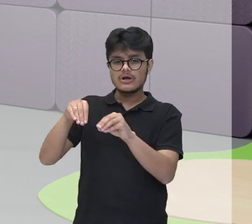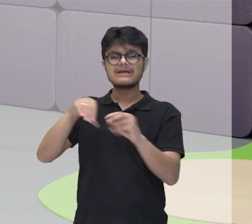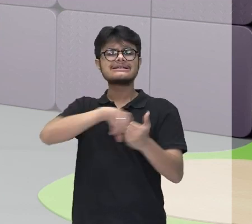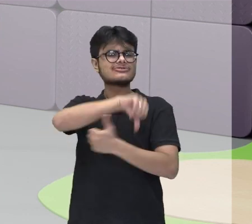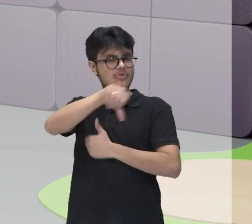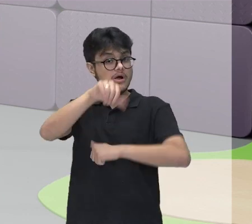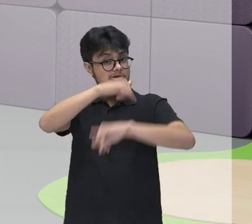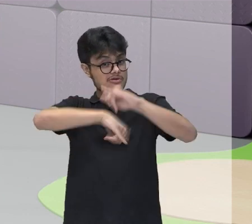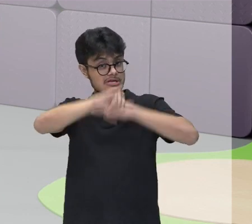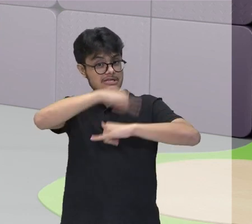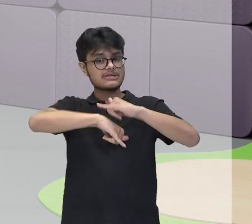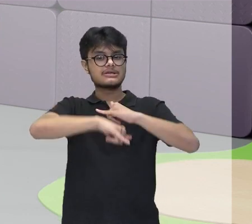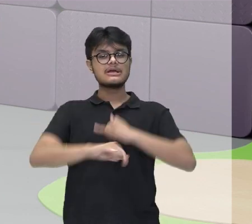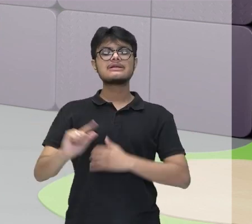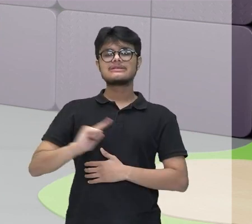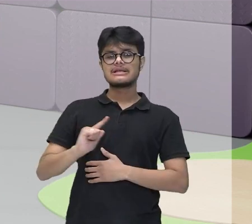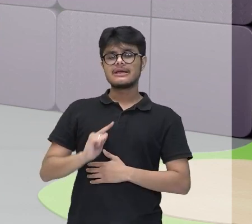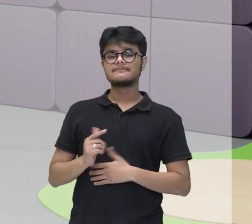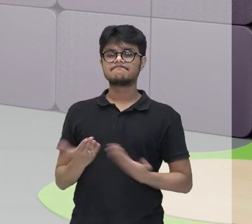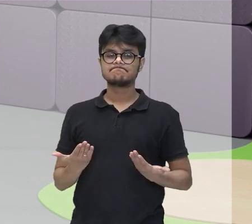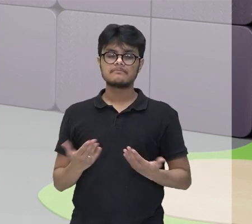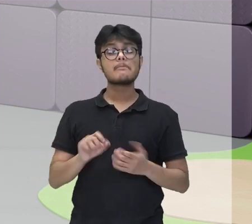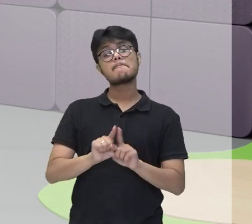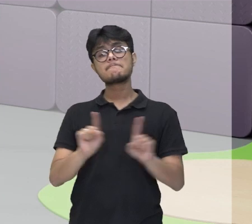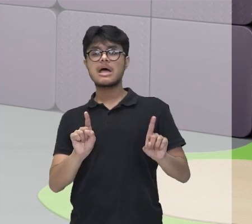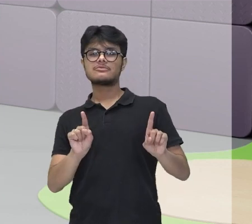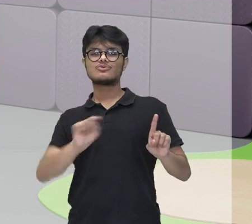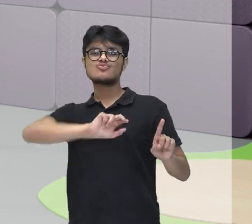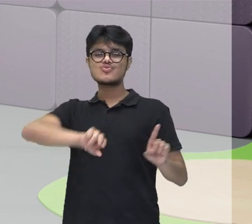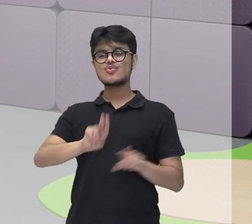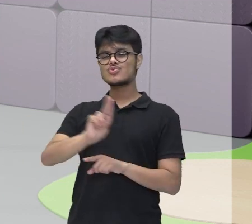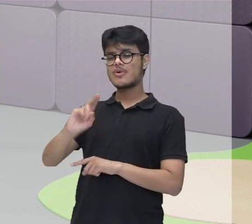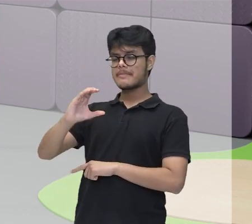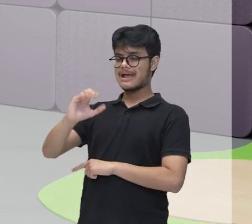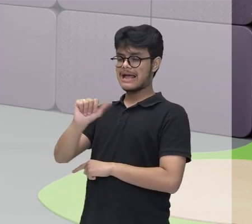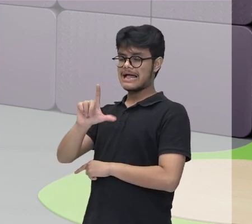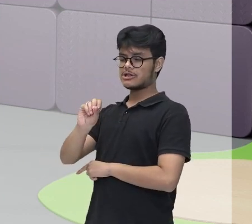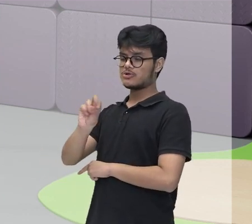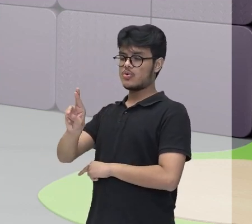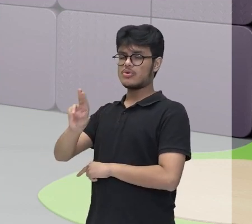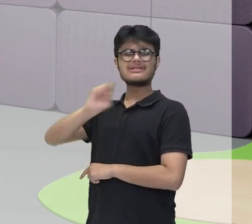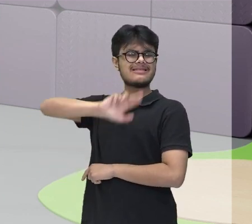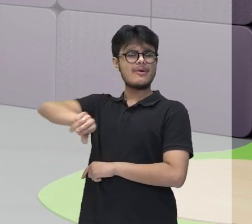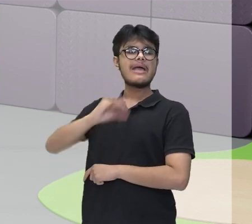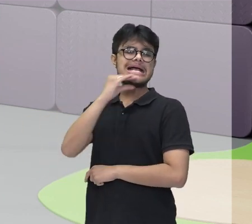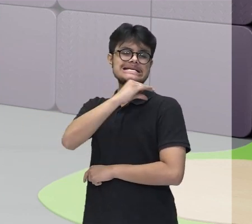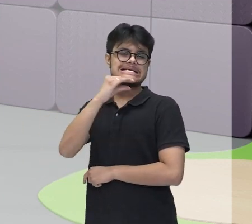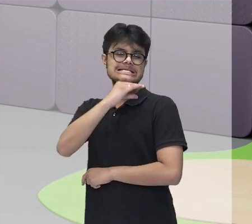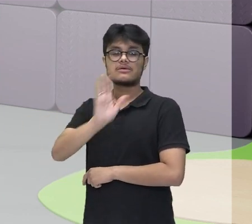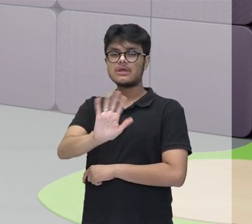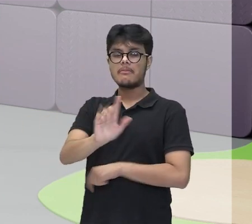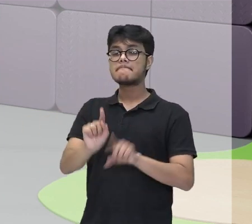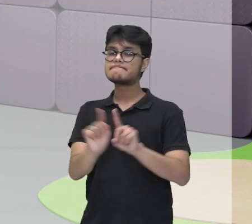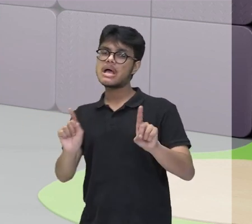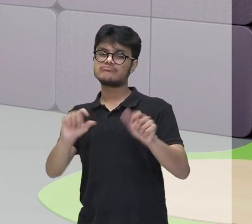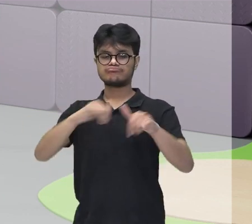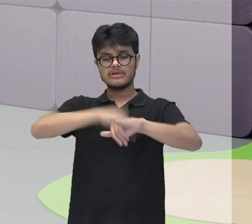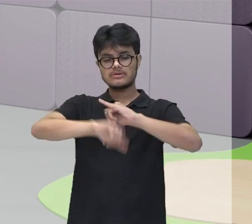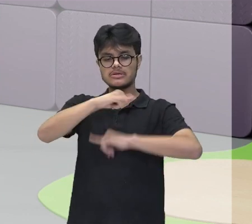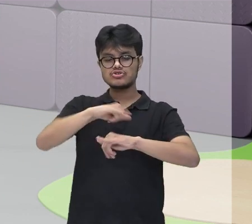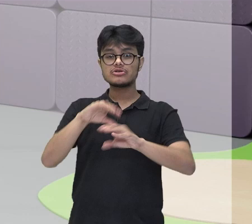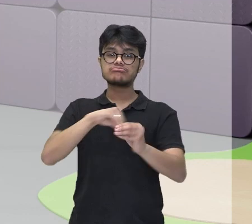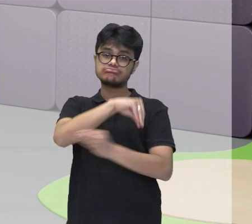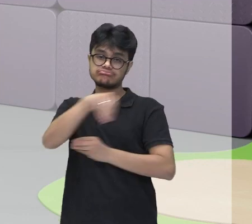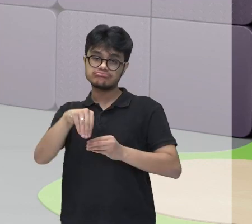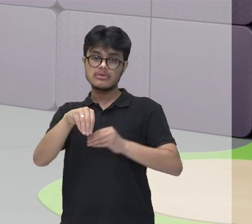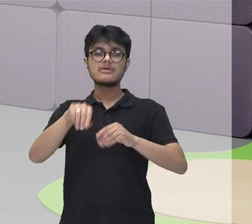né, vão ser aquecidas ou resfriadas, dependendo da situação aí dos 2 exemplos que eu apresentei para